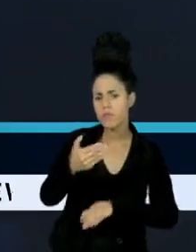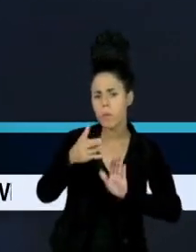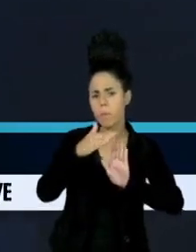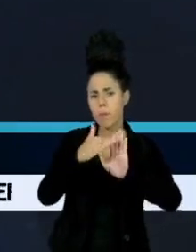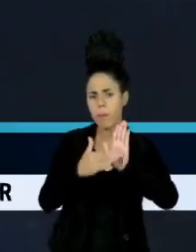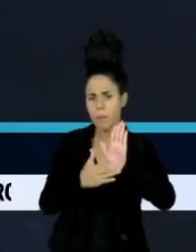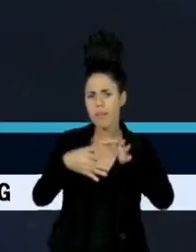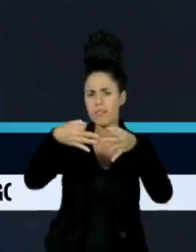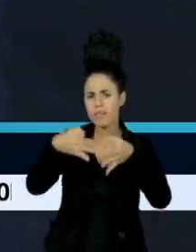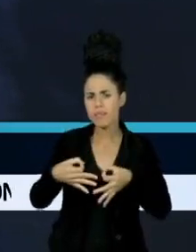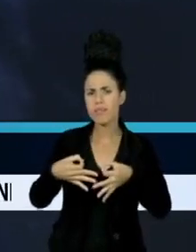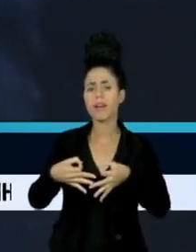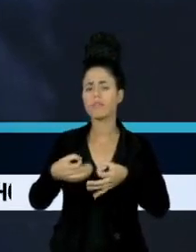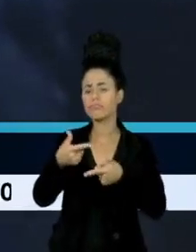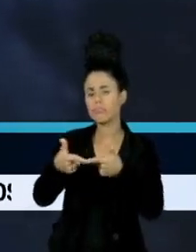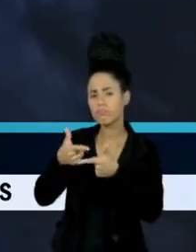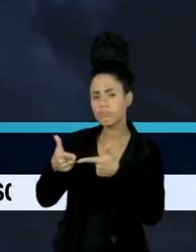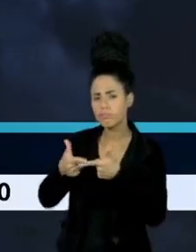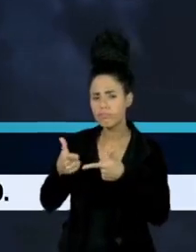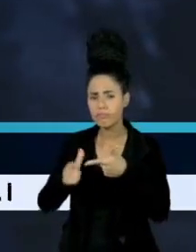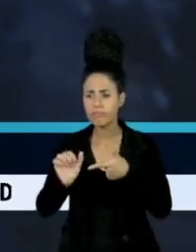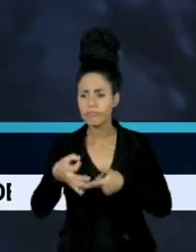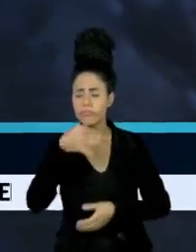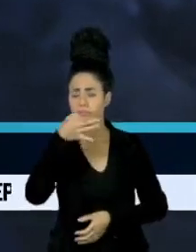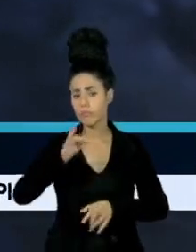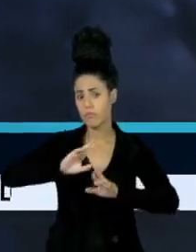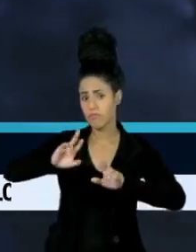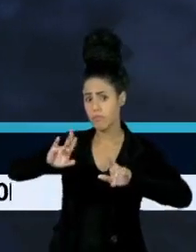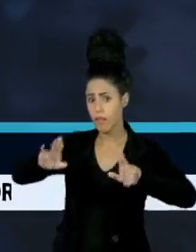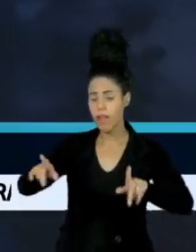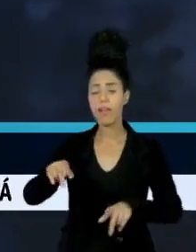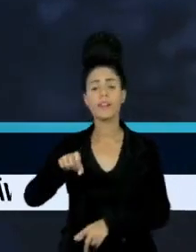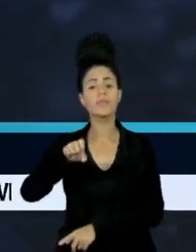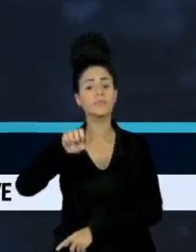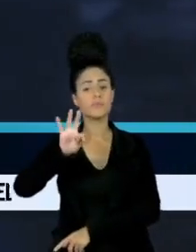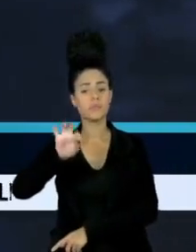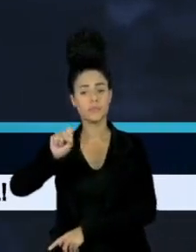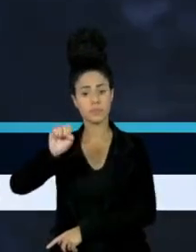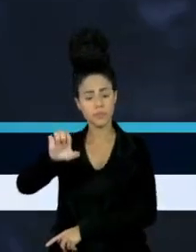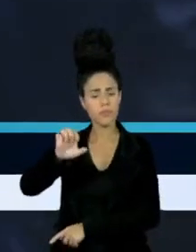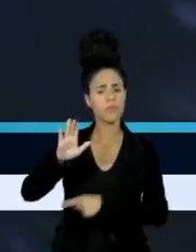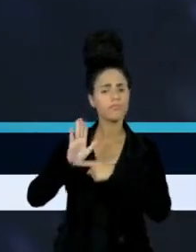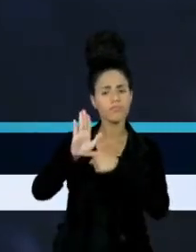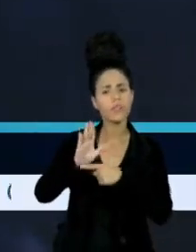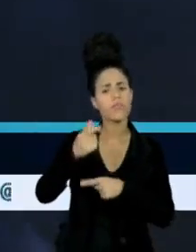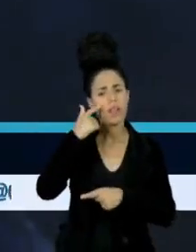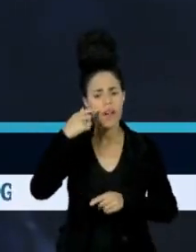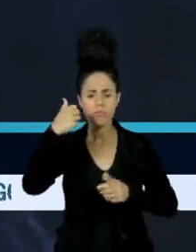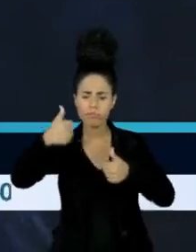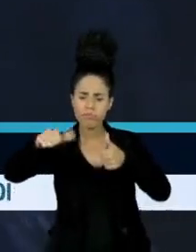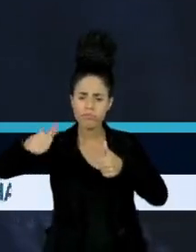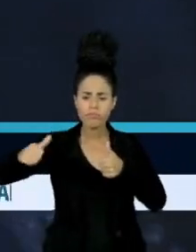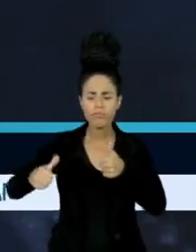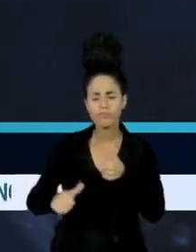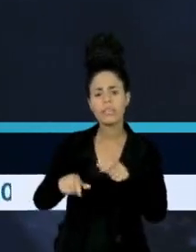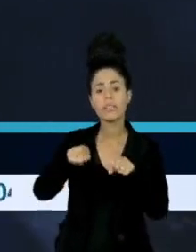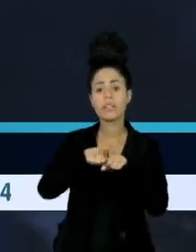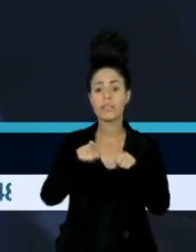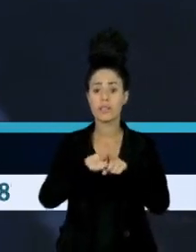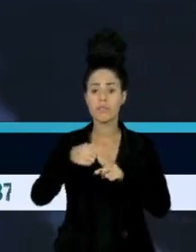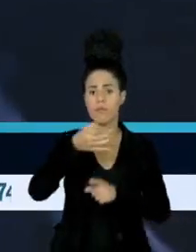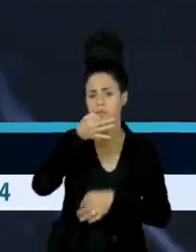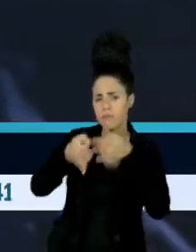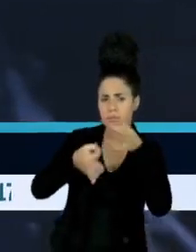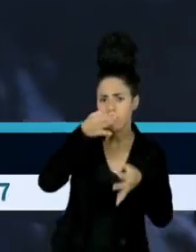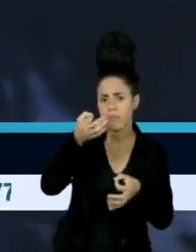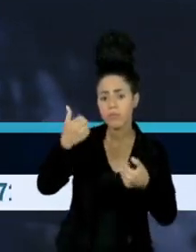o que chamou de divergências em resposta o TSE informou que vai analisar os pedidos feitos pelos militares e voltou